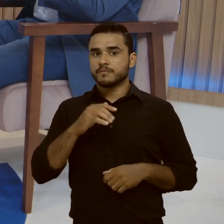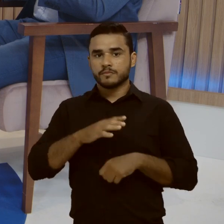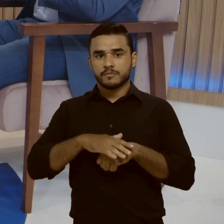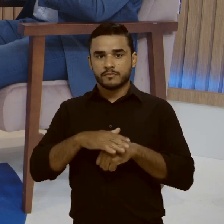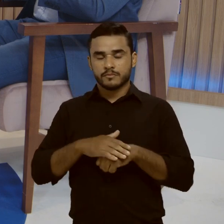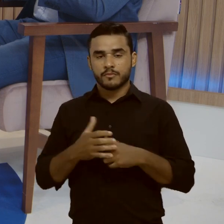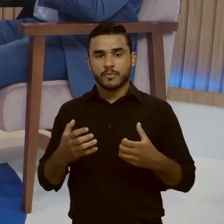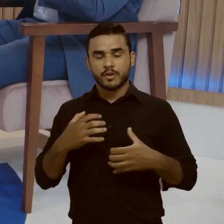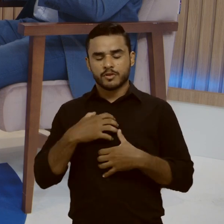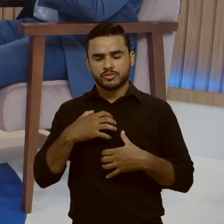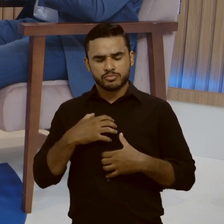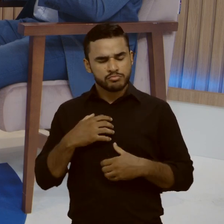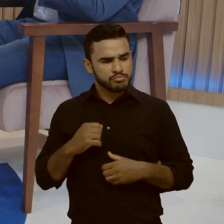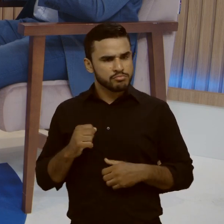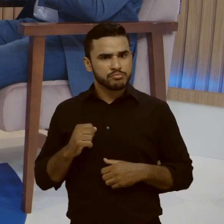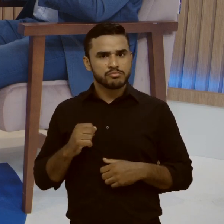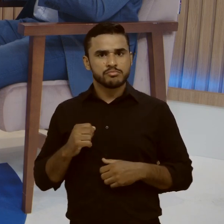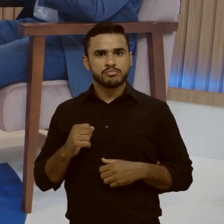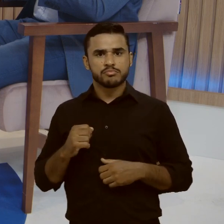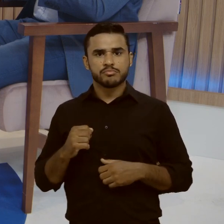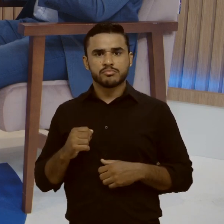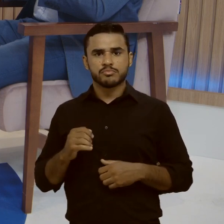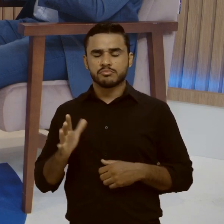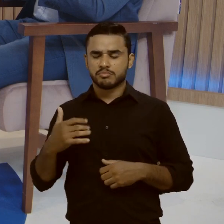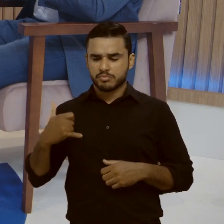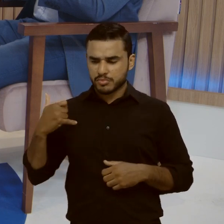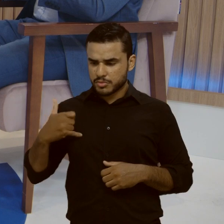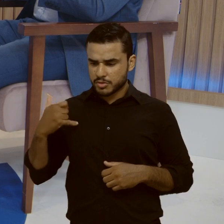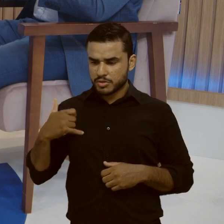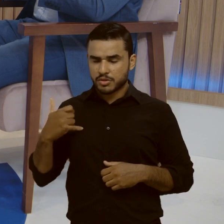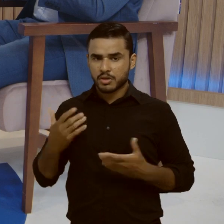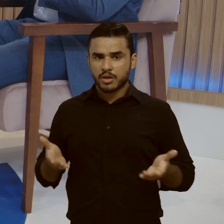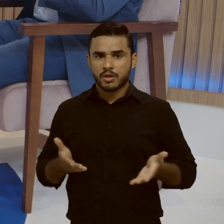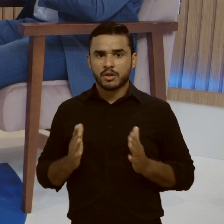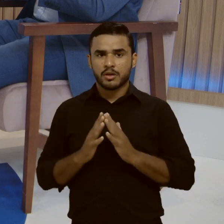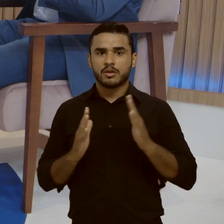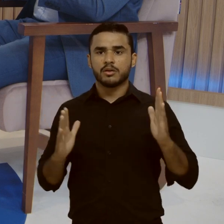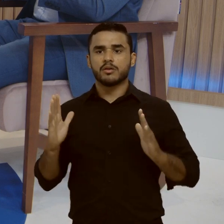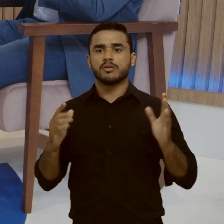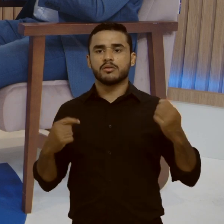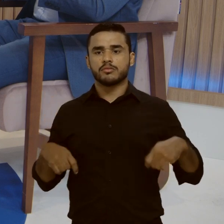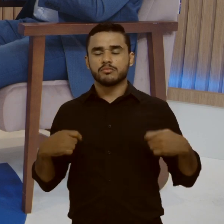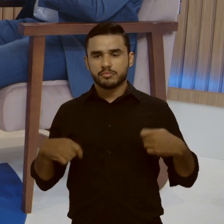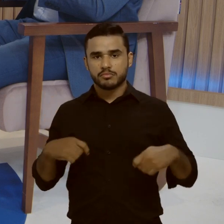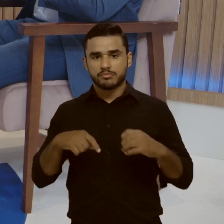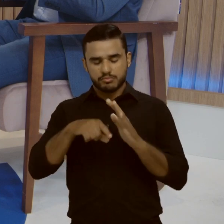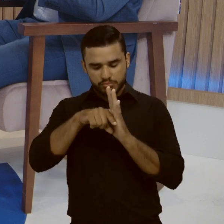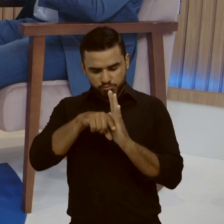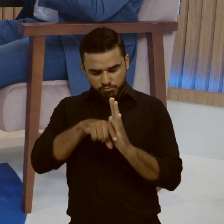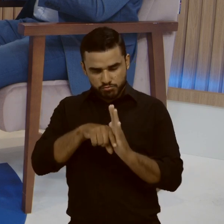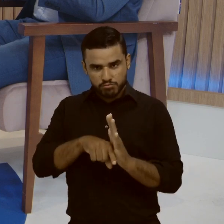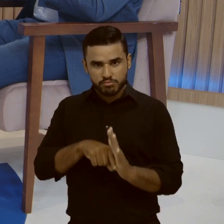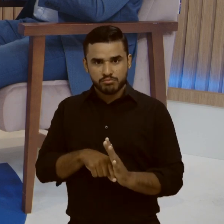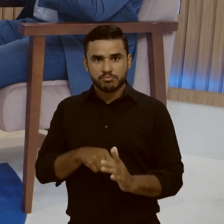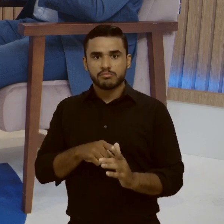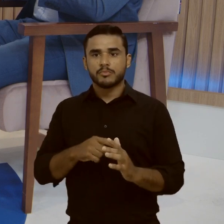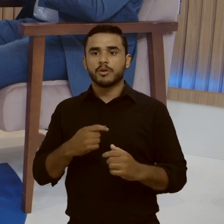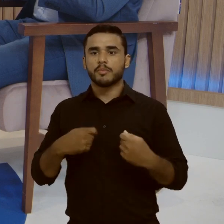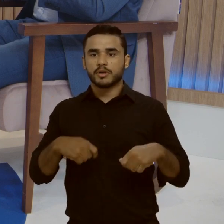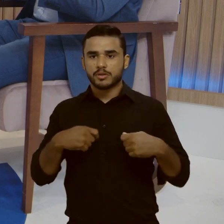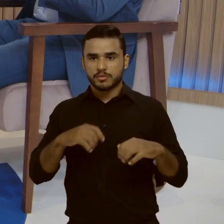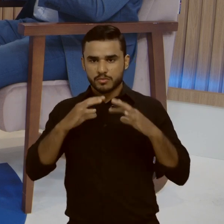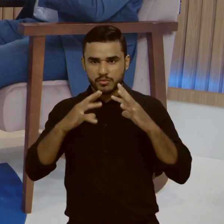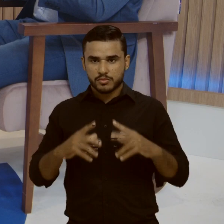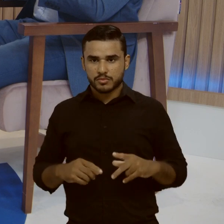aqui numa faixa etária da minha vida em que eu preciso, sim, fazer sempre esse check-up,